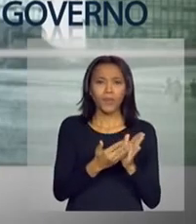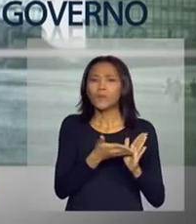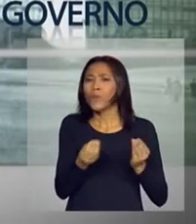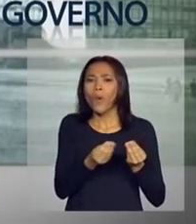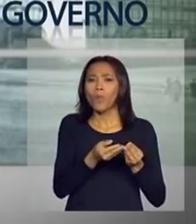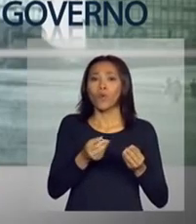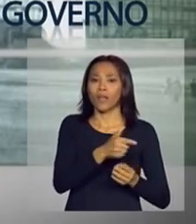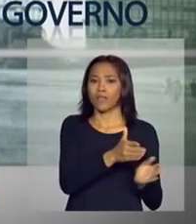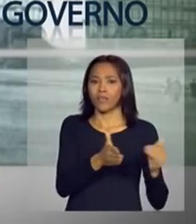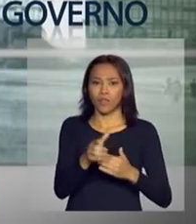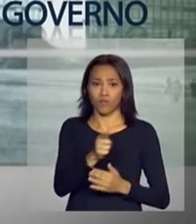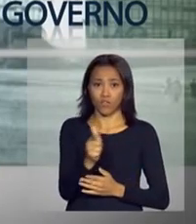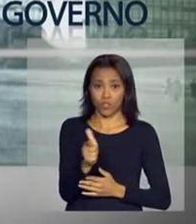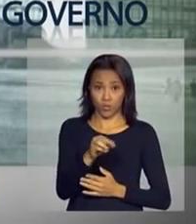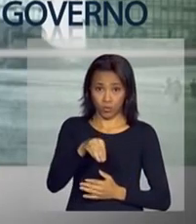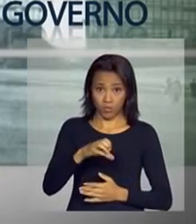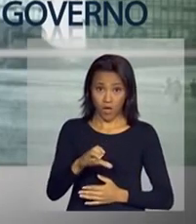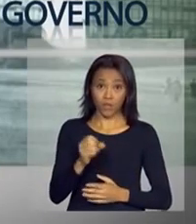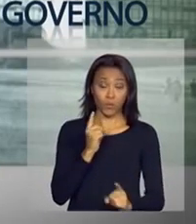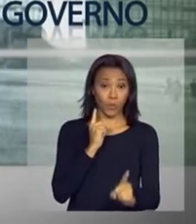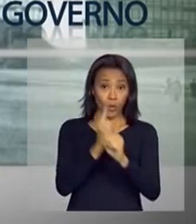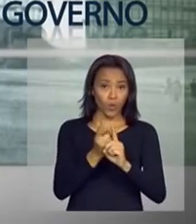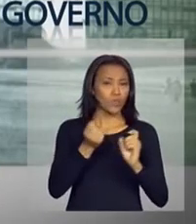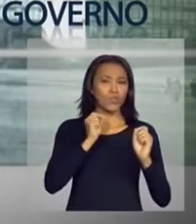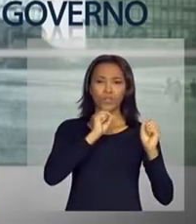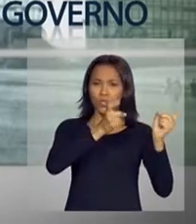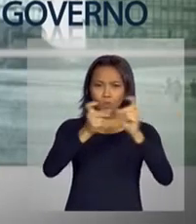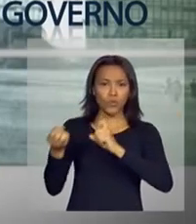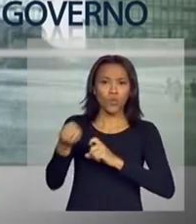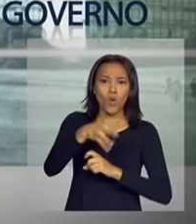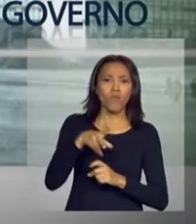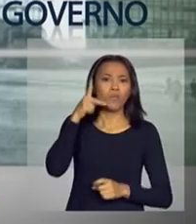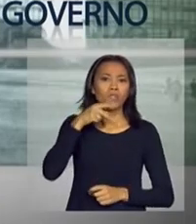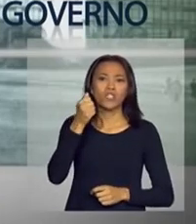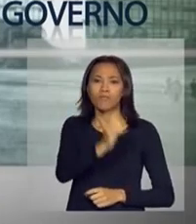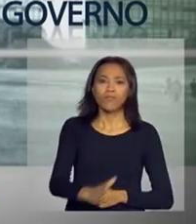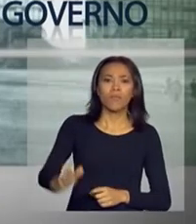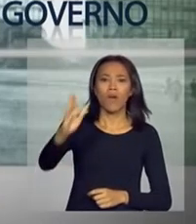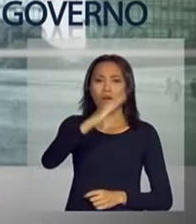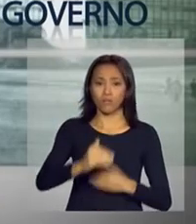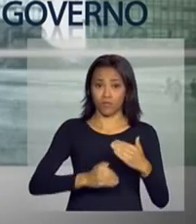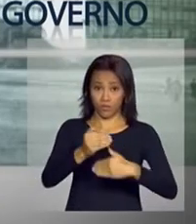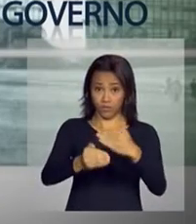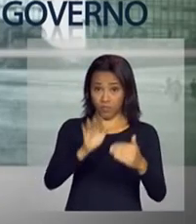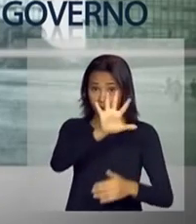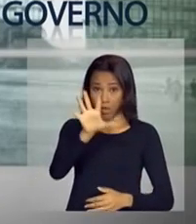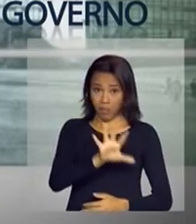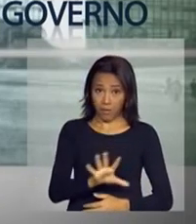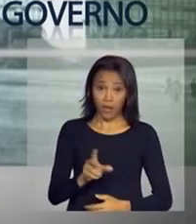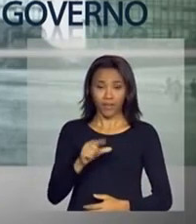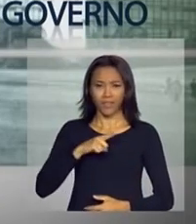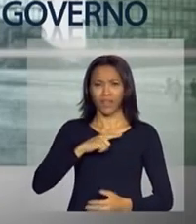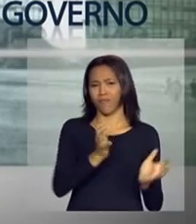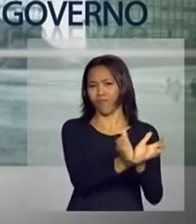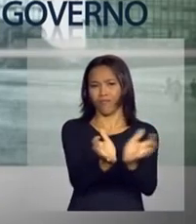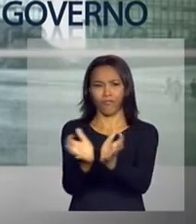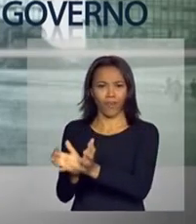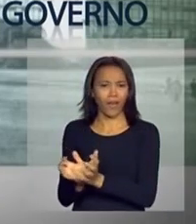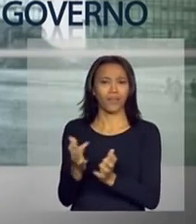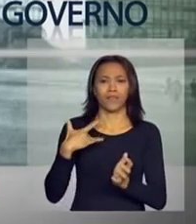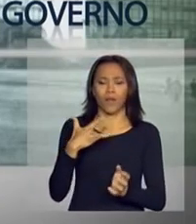Conferência Nacional de Desenvolvimento Regional, que é promovida pelo Ministério da Integração Nacional e pelo Instituto de Pesquisa